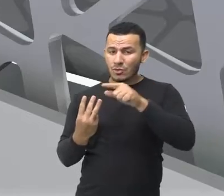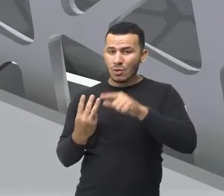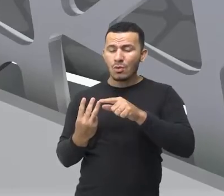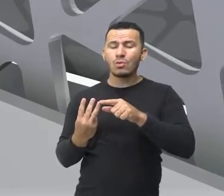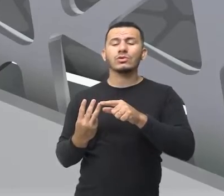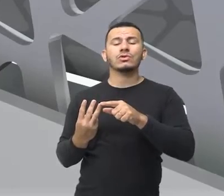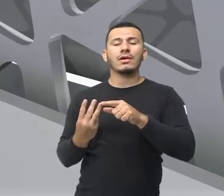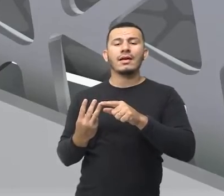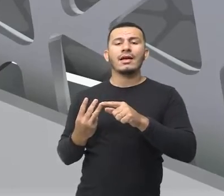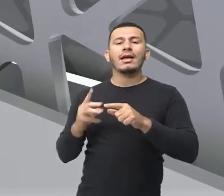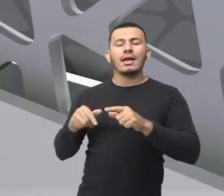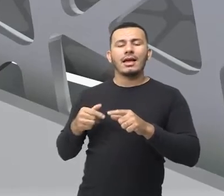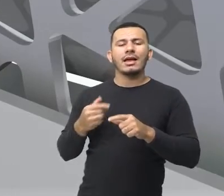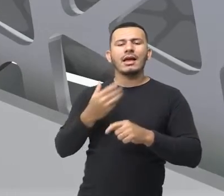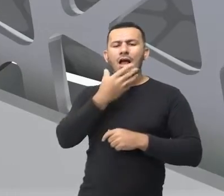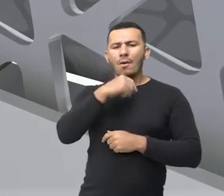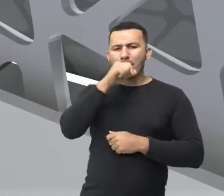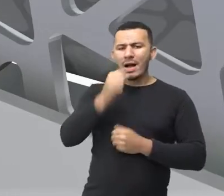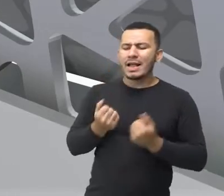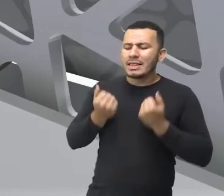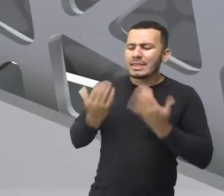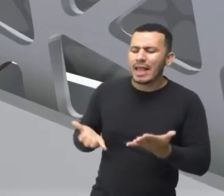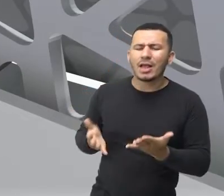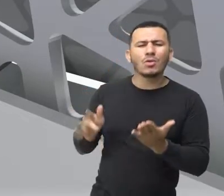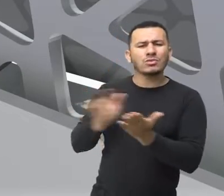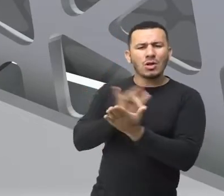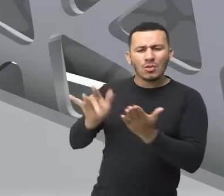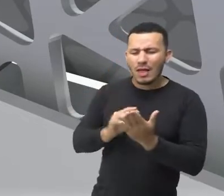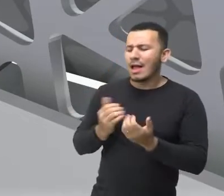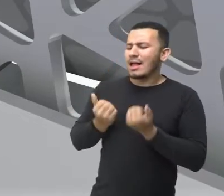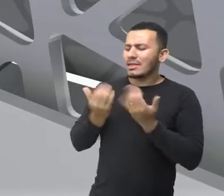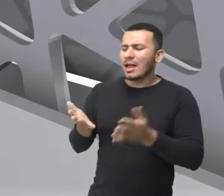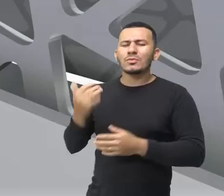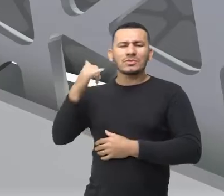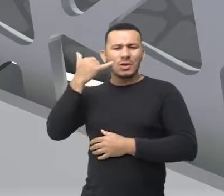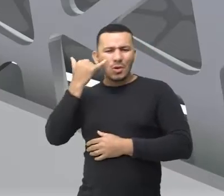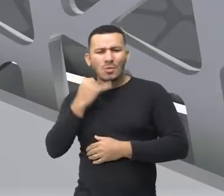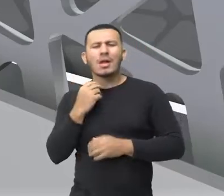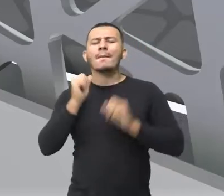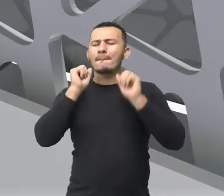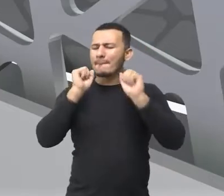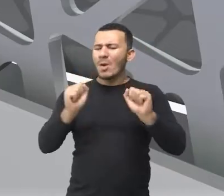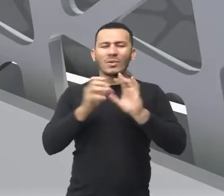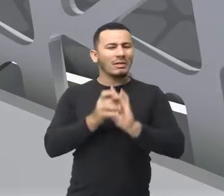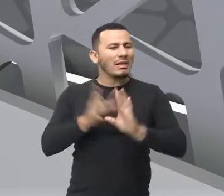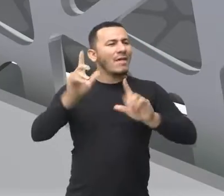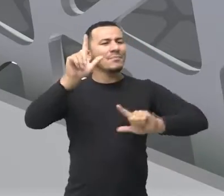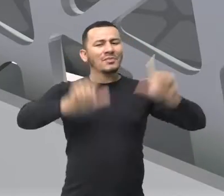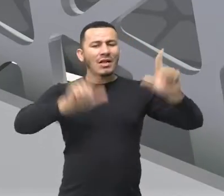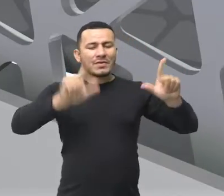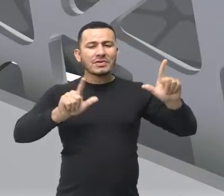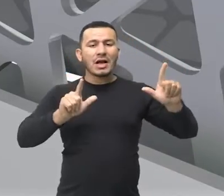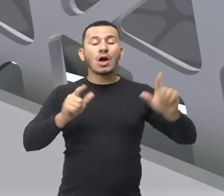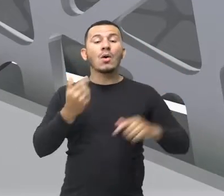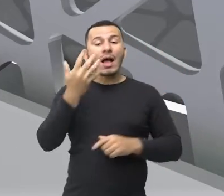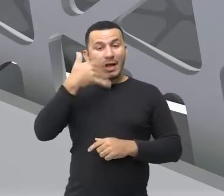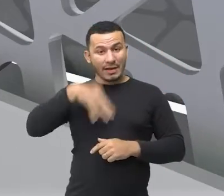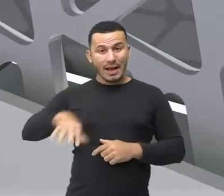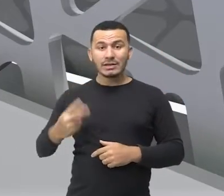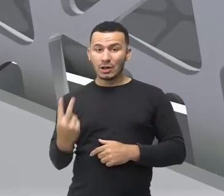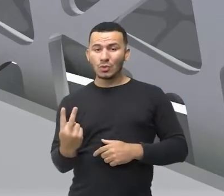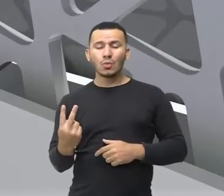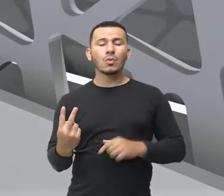essa pessoa fez o quê? O pai foi lá e deu tela, né? Deixou usar telefone e tudo mais. E aí, as